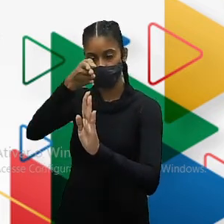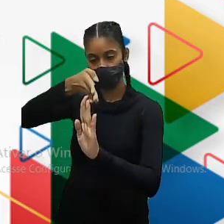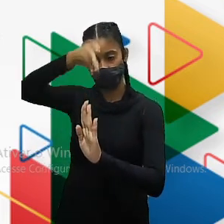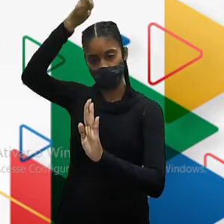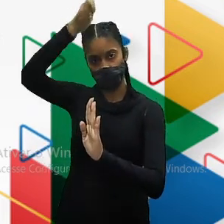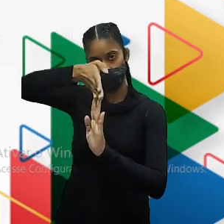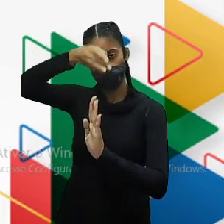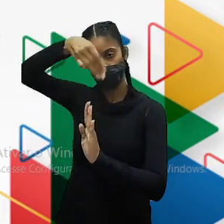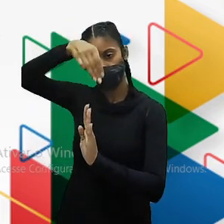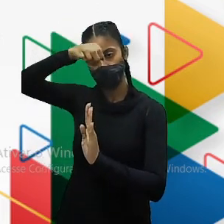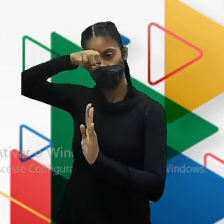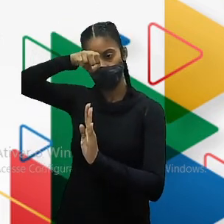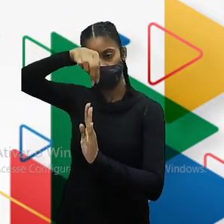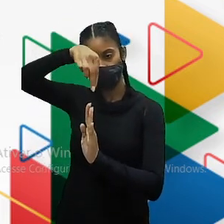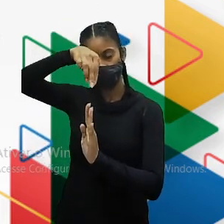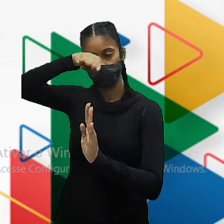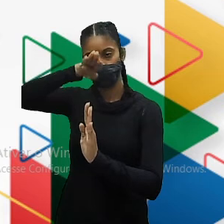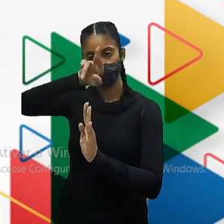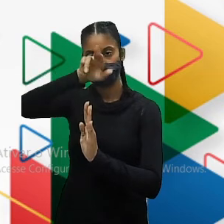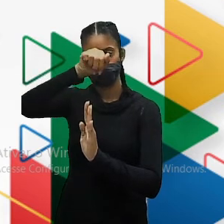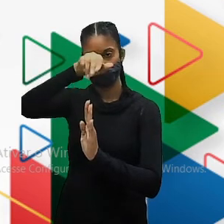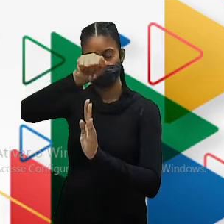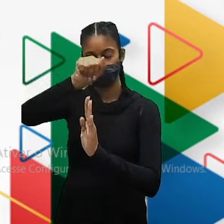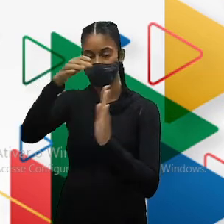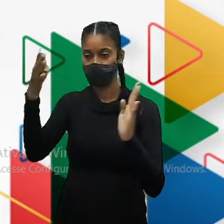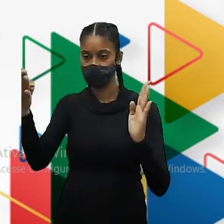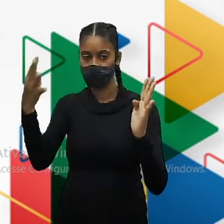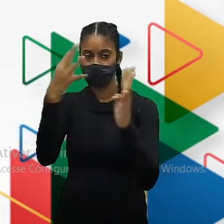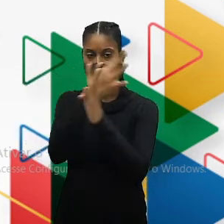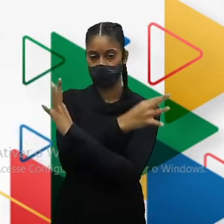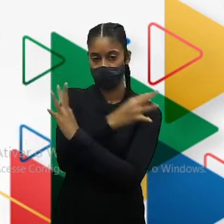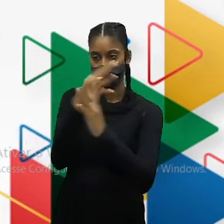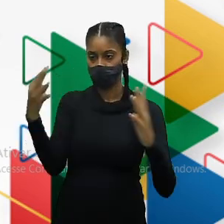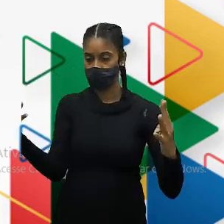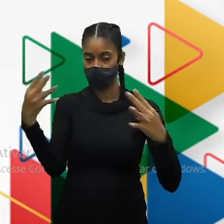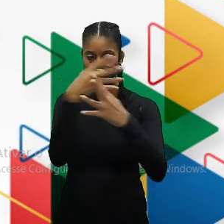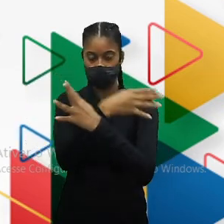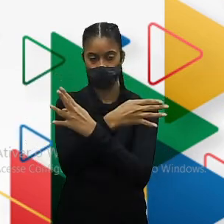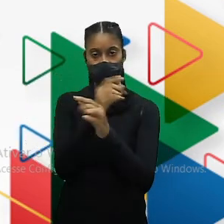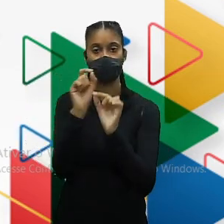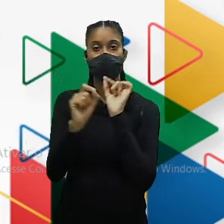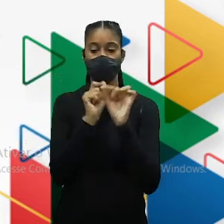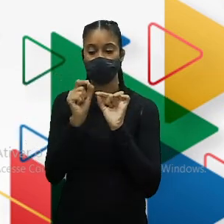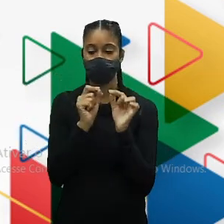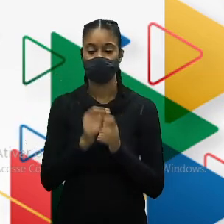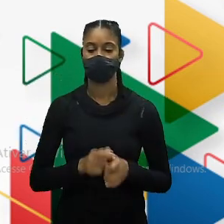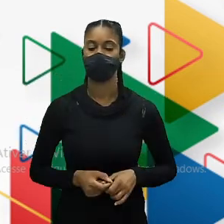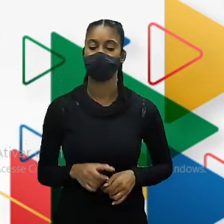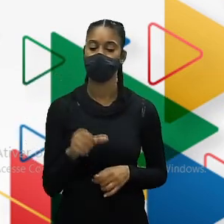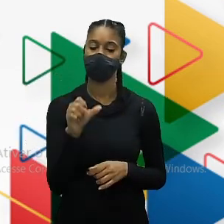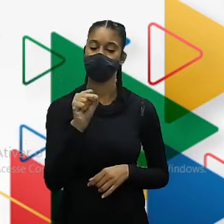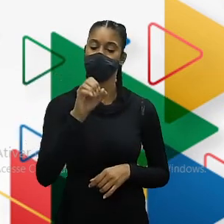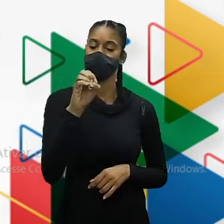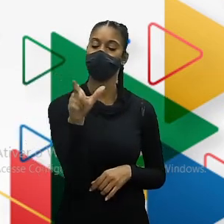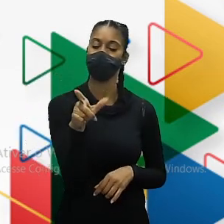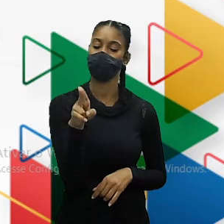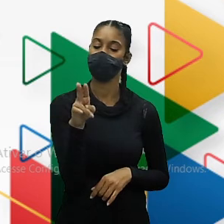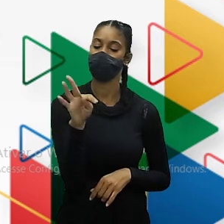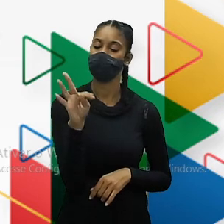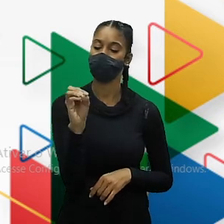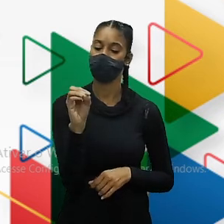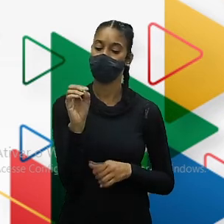membrana? Sempre o solvente, tá? Nunca o soluto. Então, é como se o soluto fosse maior do